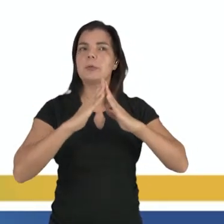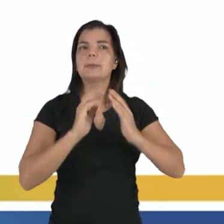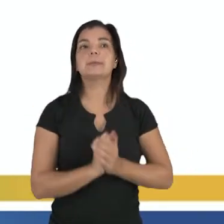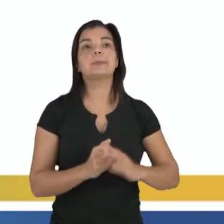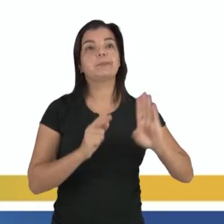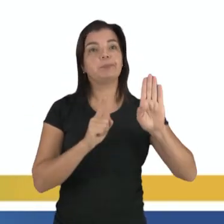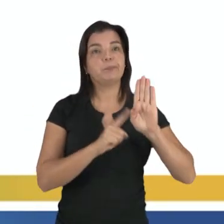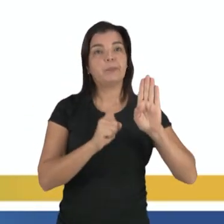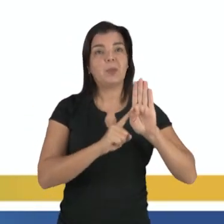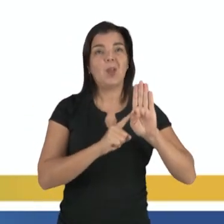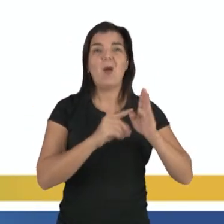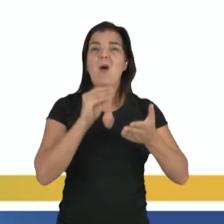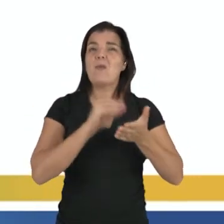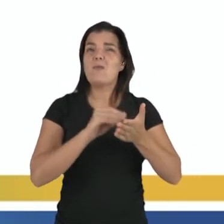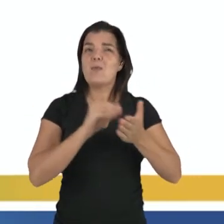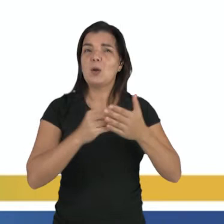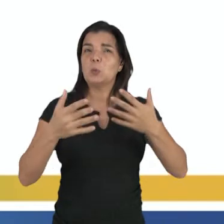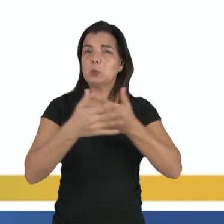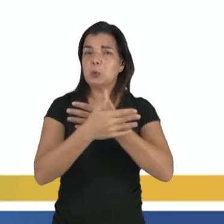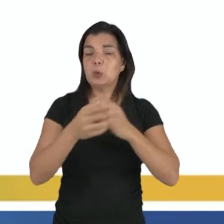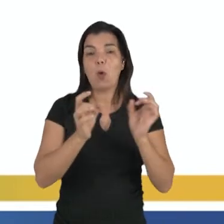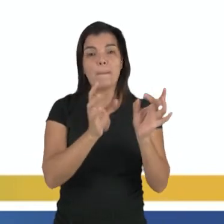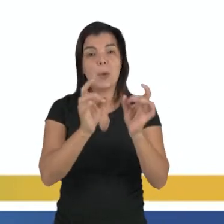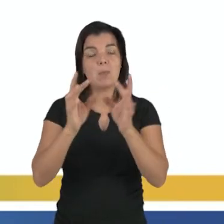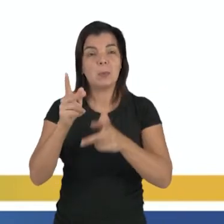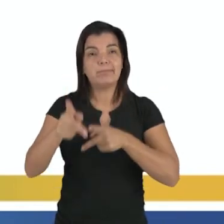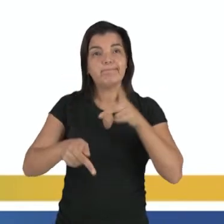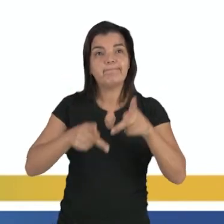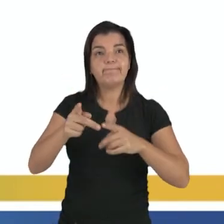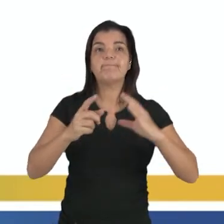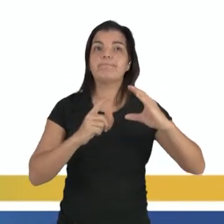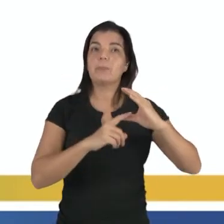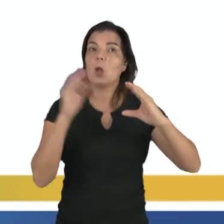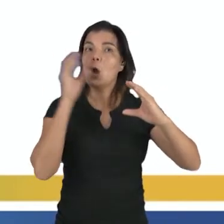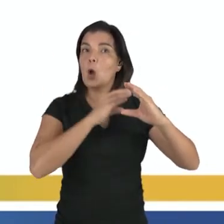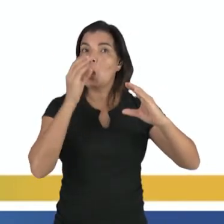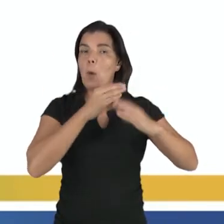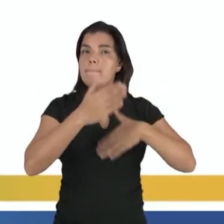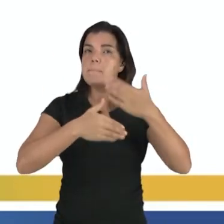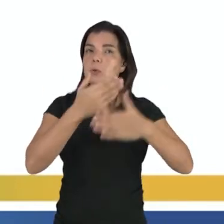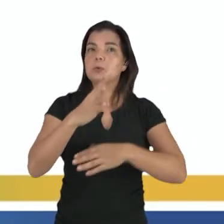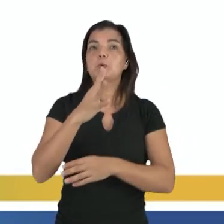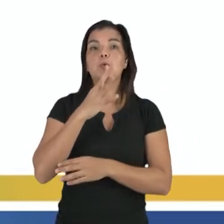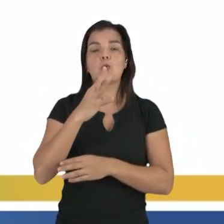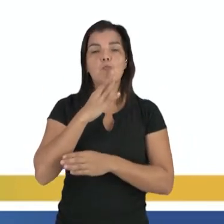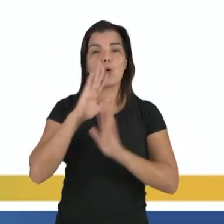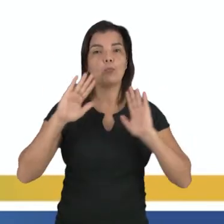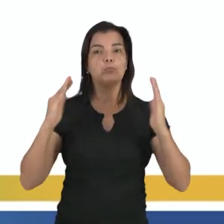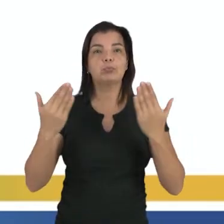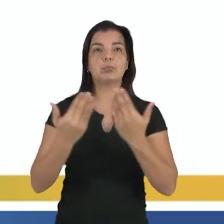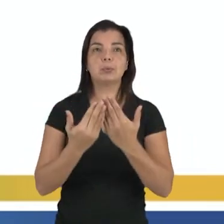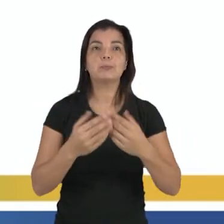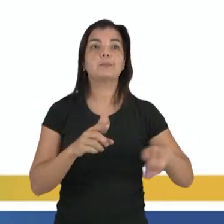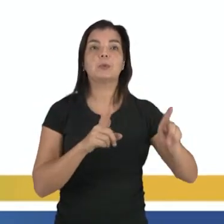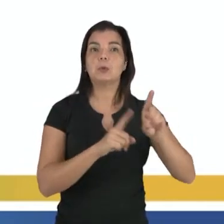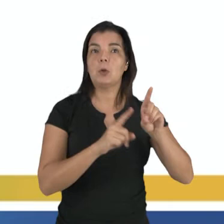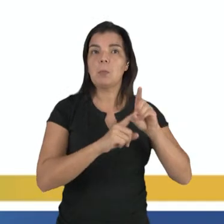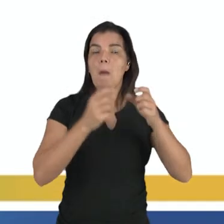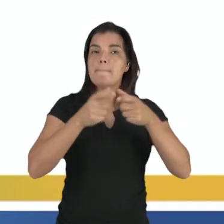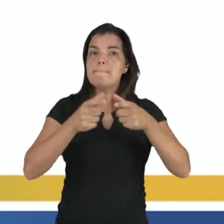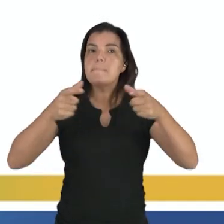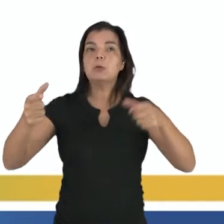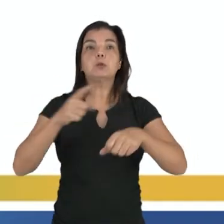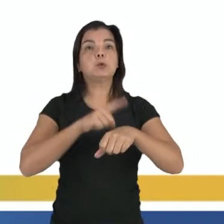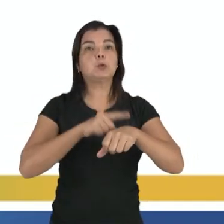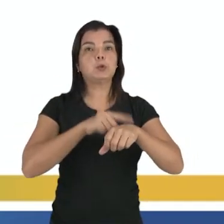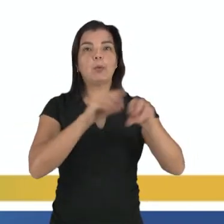moradia, decadência das áreas centrais de comércio popular, aceleração do processo conhecido como cercamento, ampliação